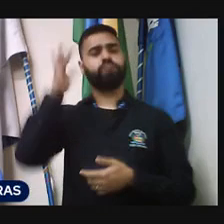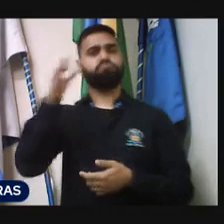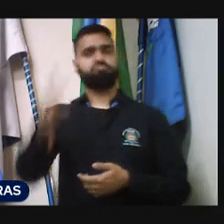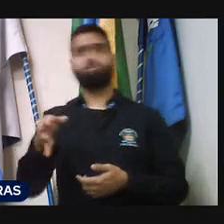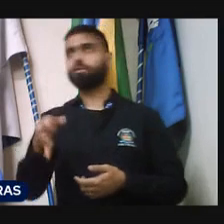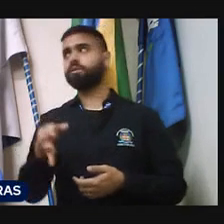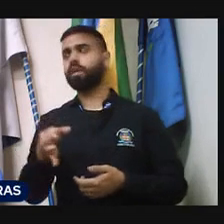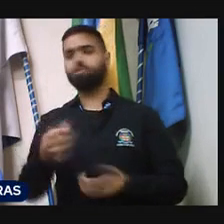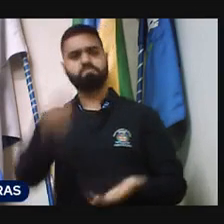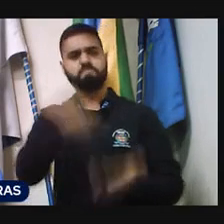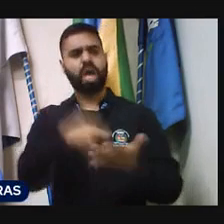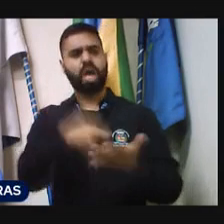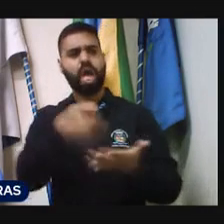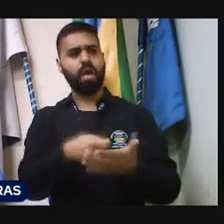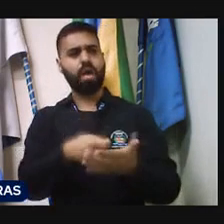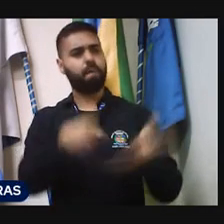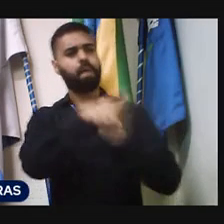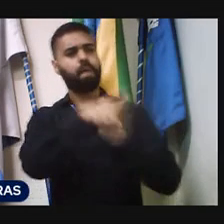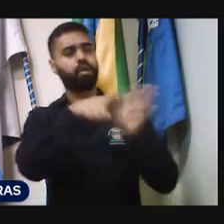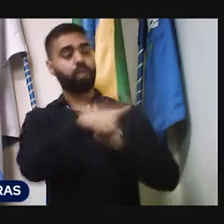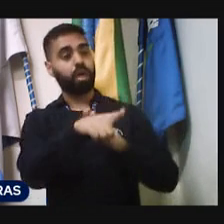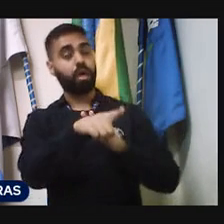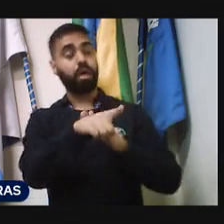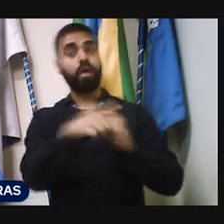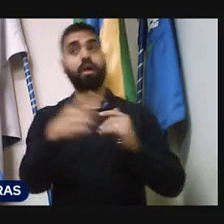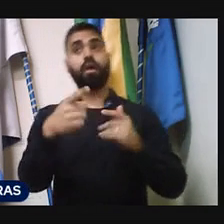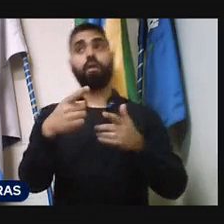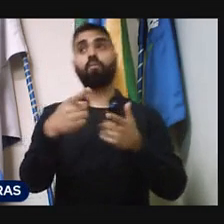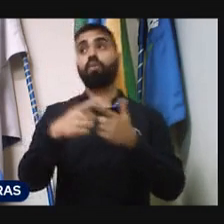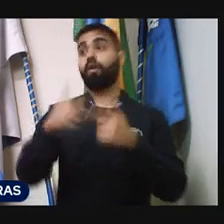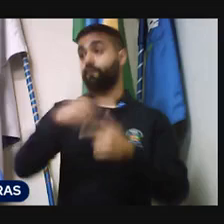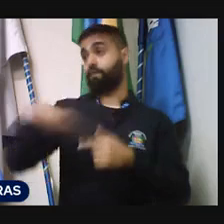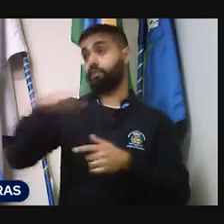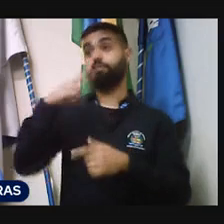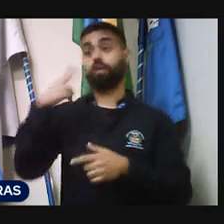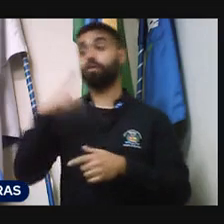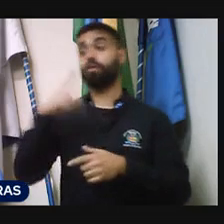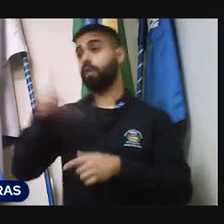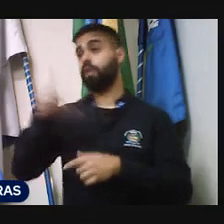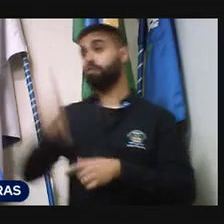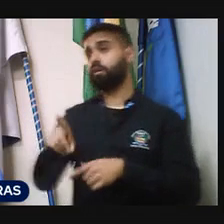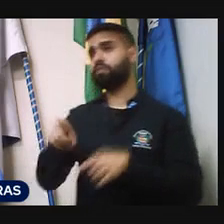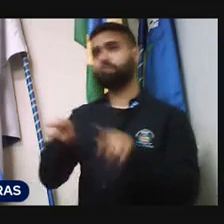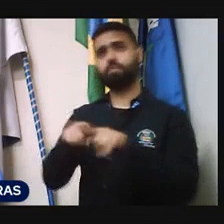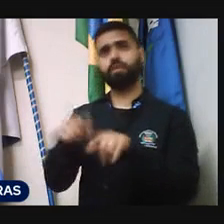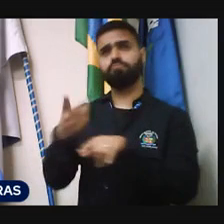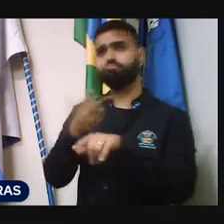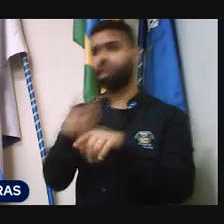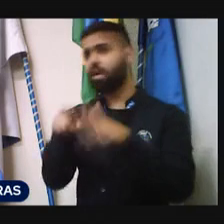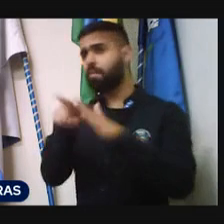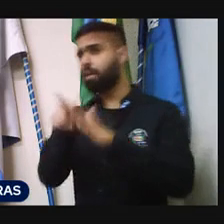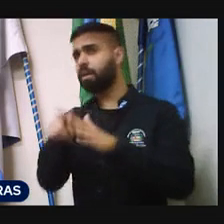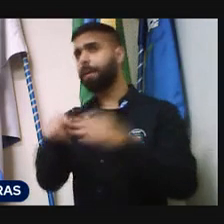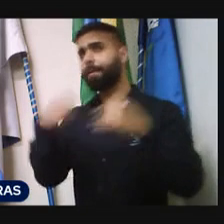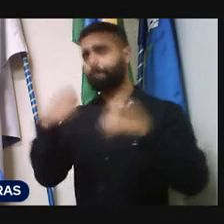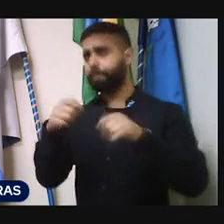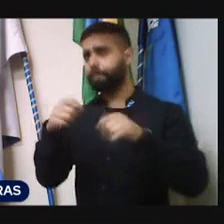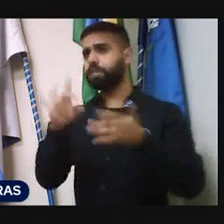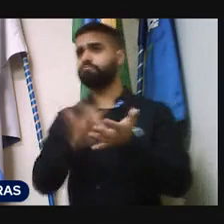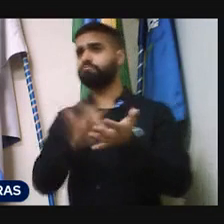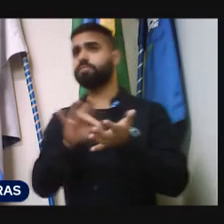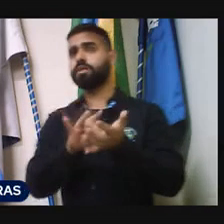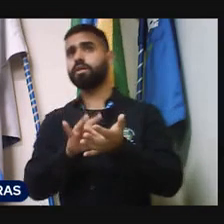porque afinal de conta vocês tem nos ajudado é ainda necessário que vocês